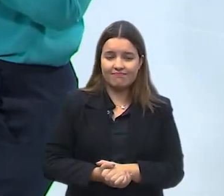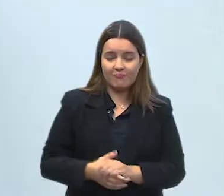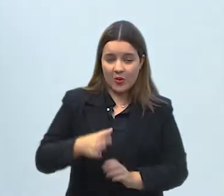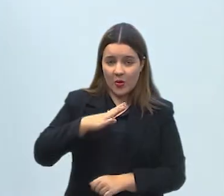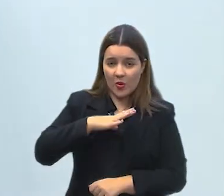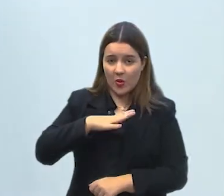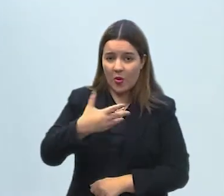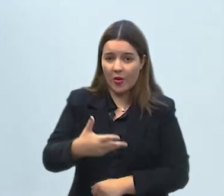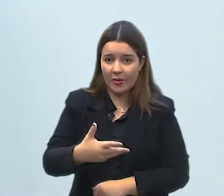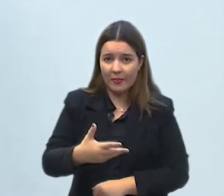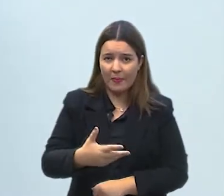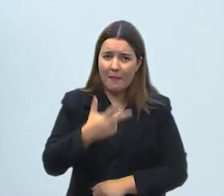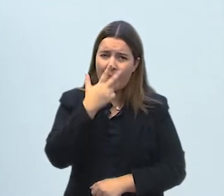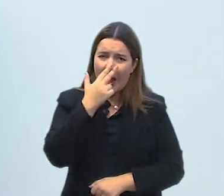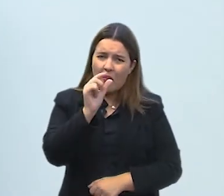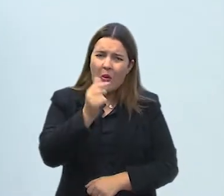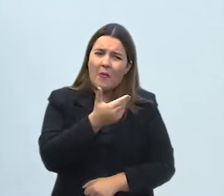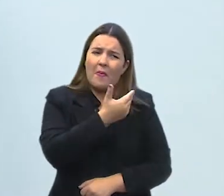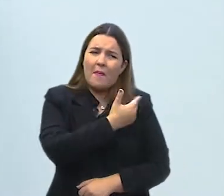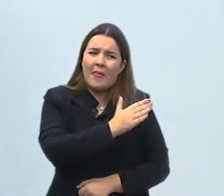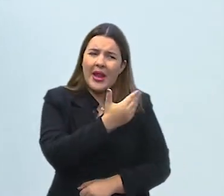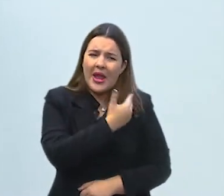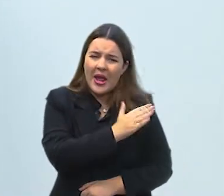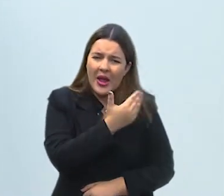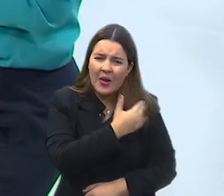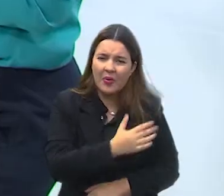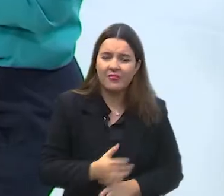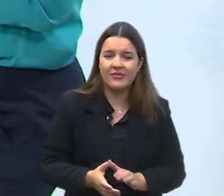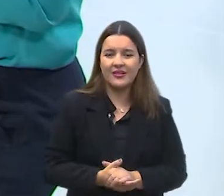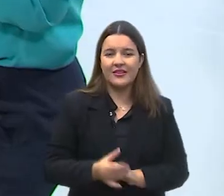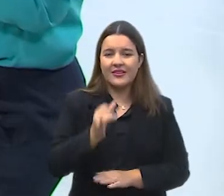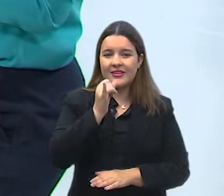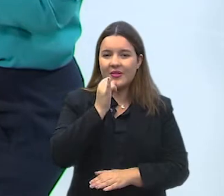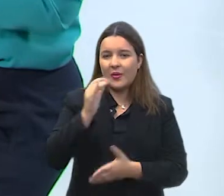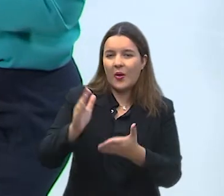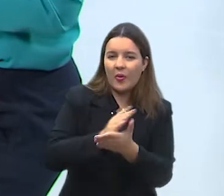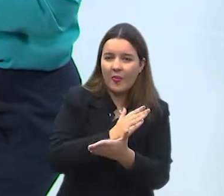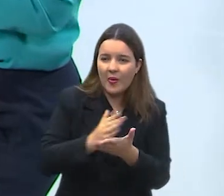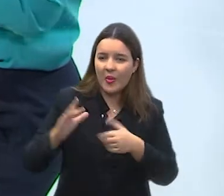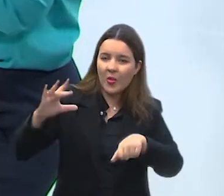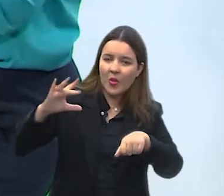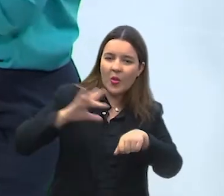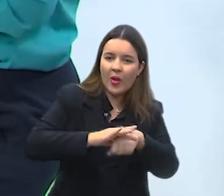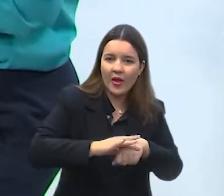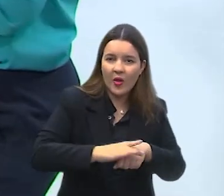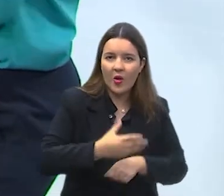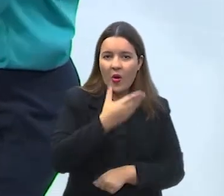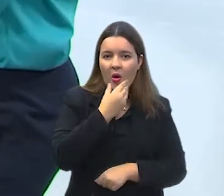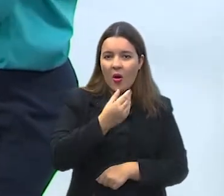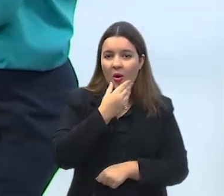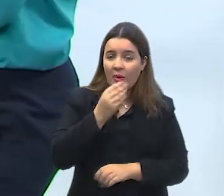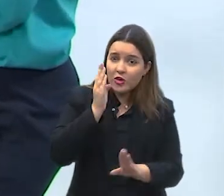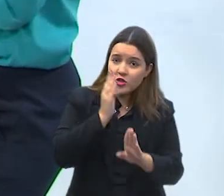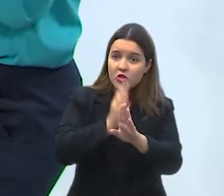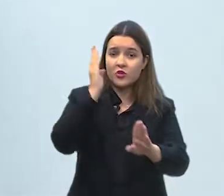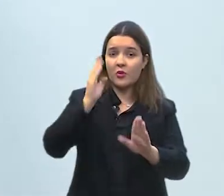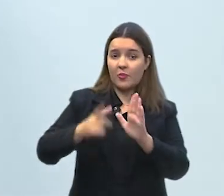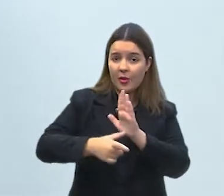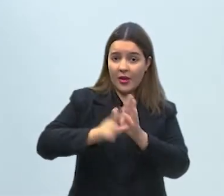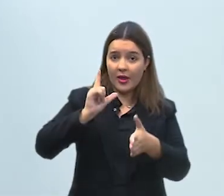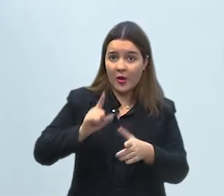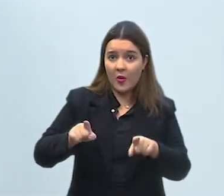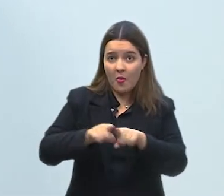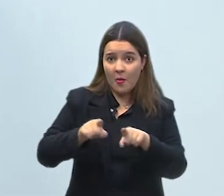ver também com um pouquinho de preconceito, né? Algumas doenças aí que atingem os homens, quando descobertas mais cedo, como é o